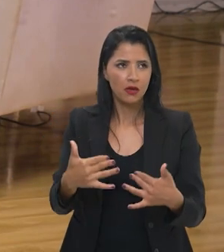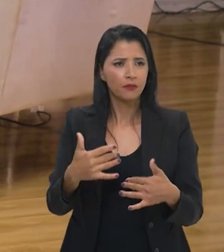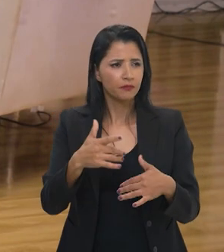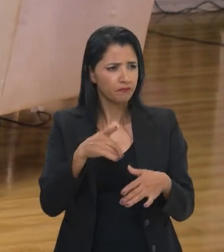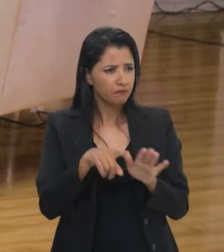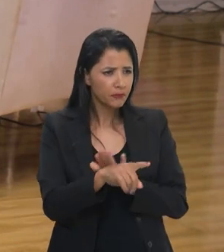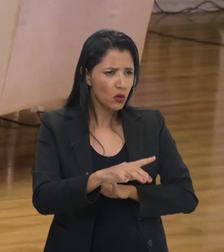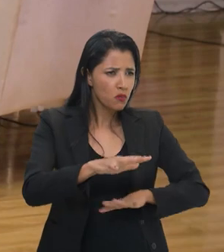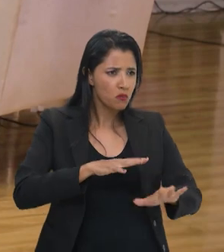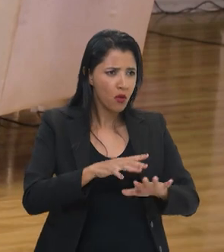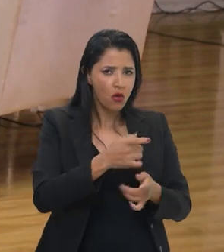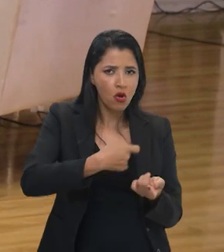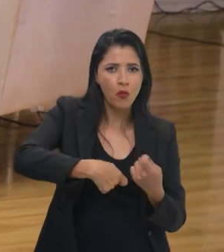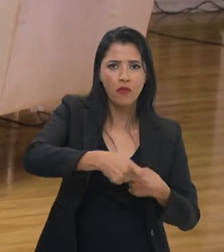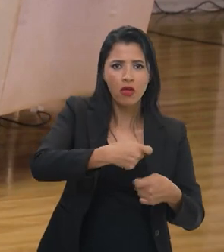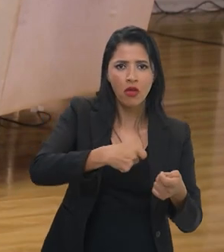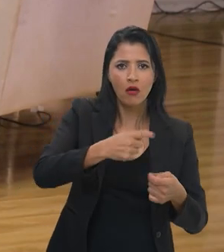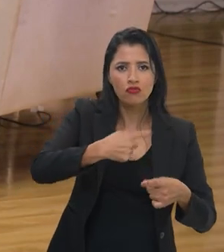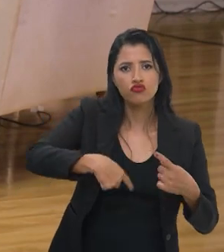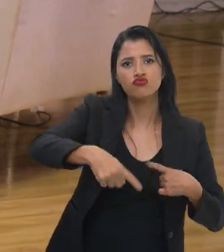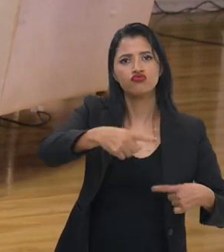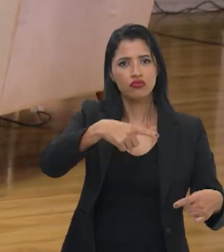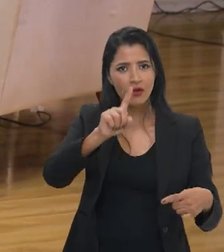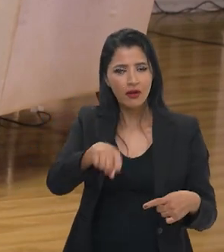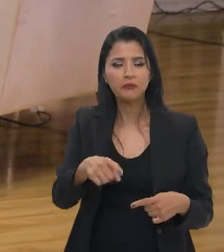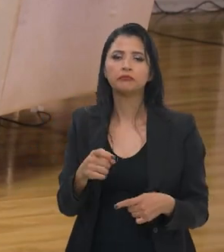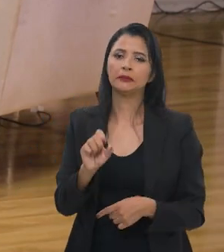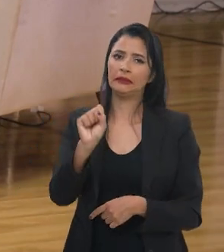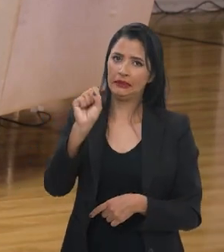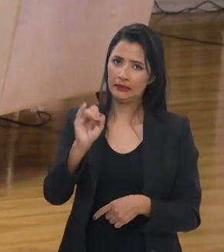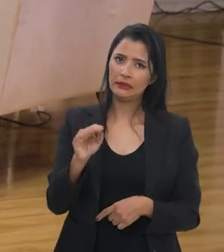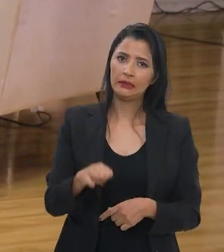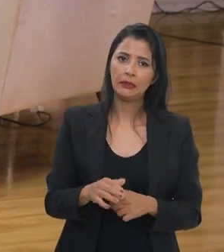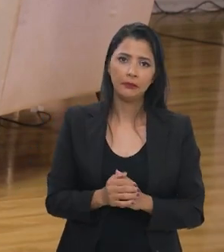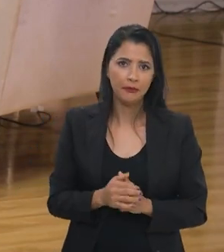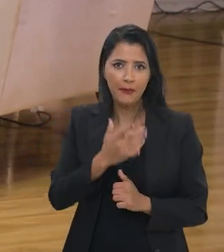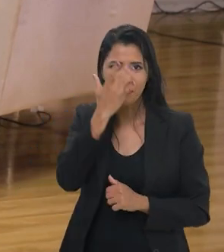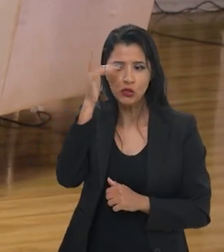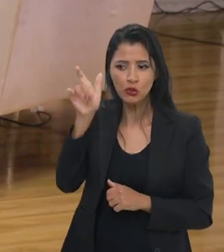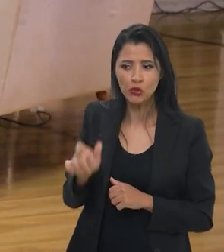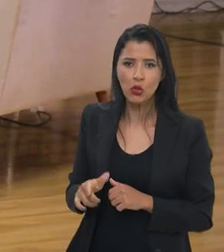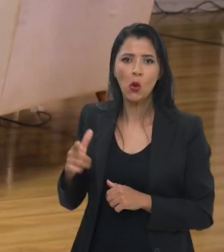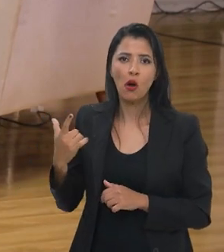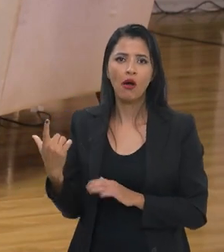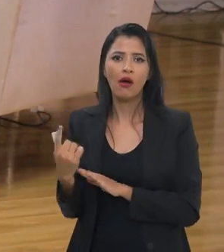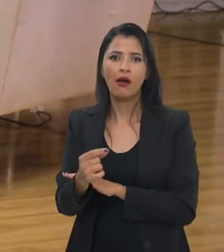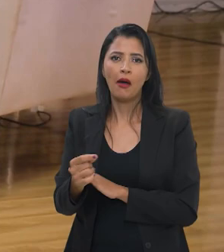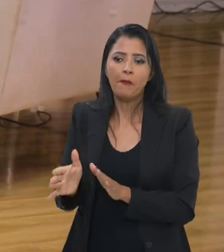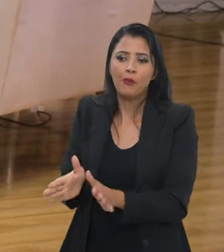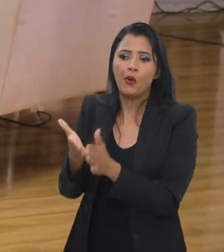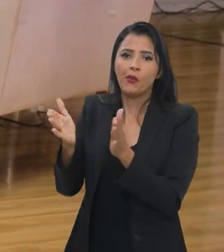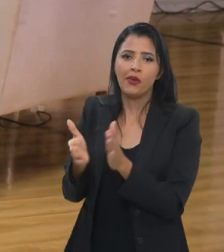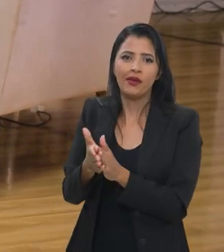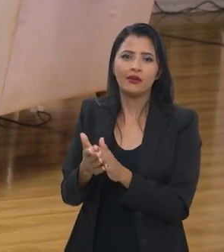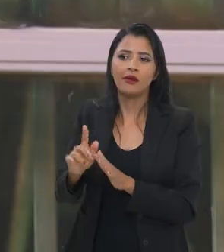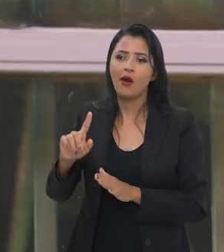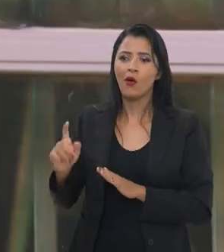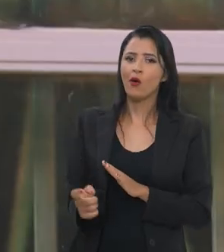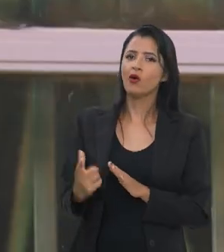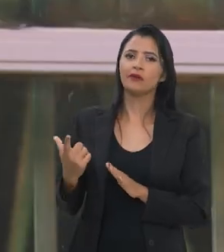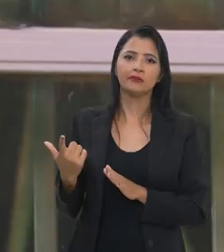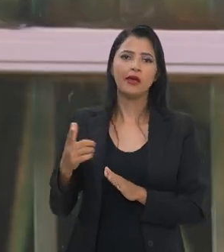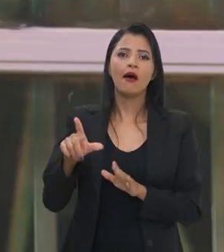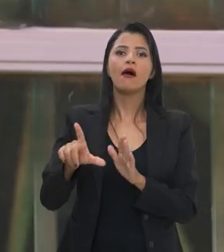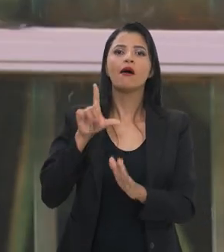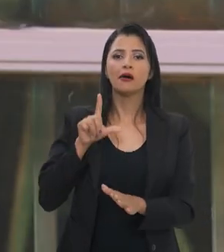os movimentos movimento economia Quando você diz assim alguém saiu da pobreza tava no